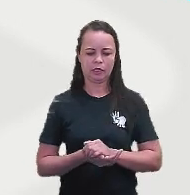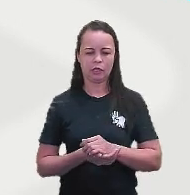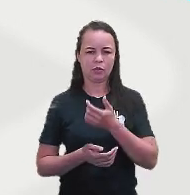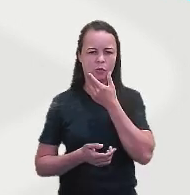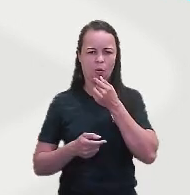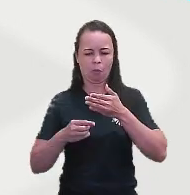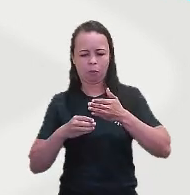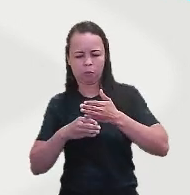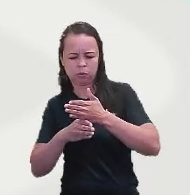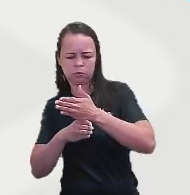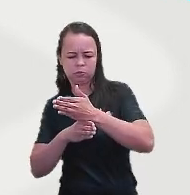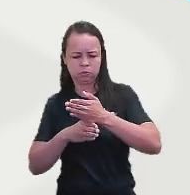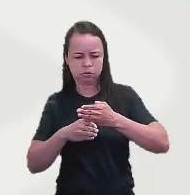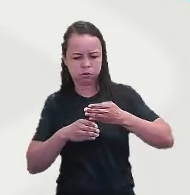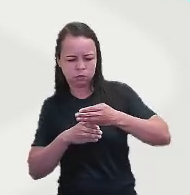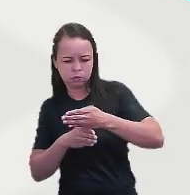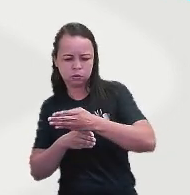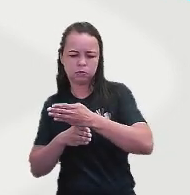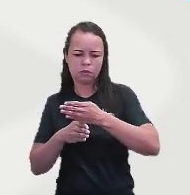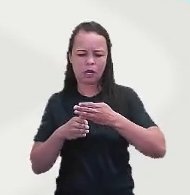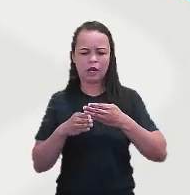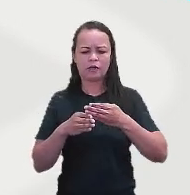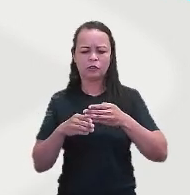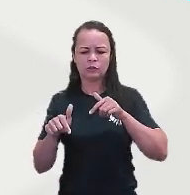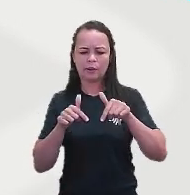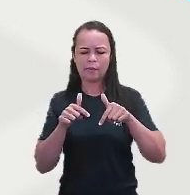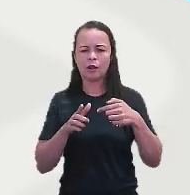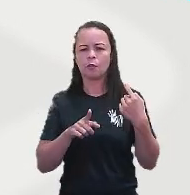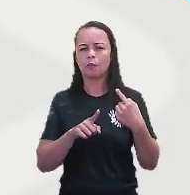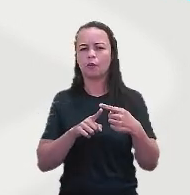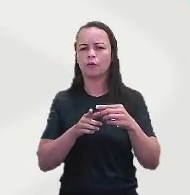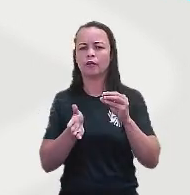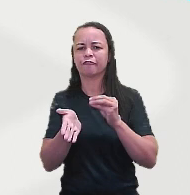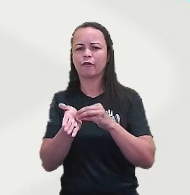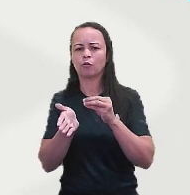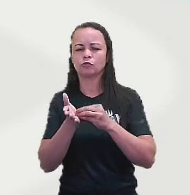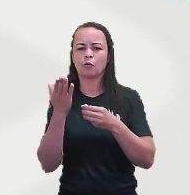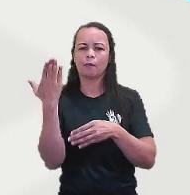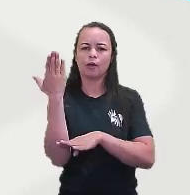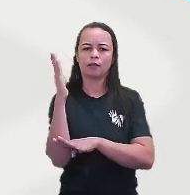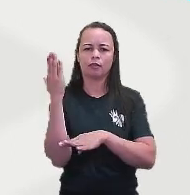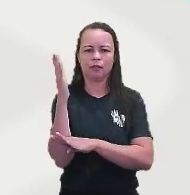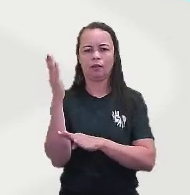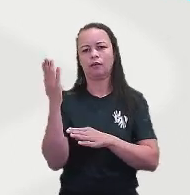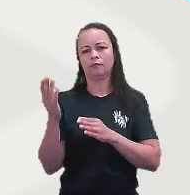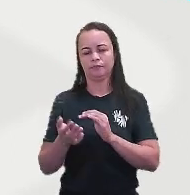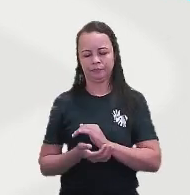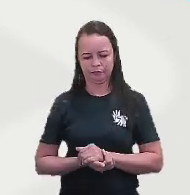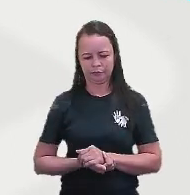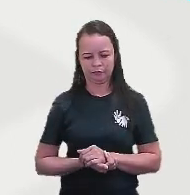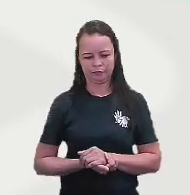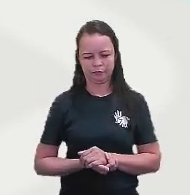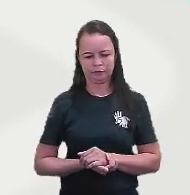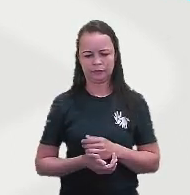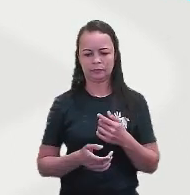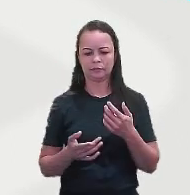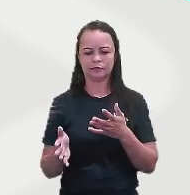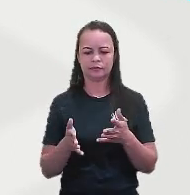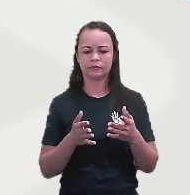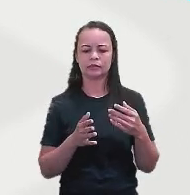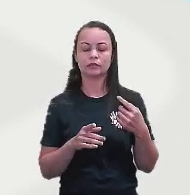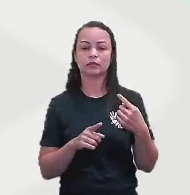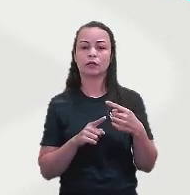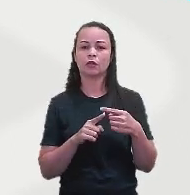porque faltou madeira. Então, ó, tá correta, porque ele utilizou esse porquê explicando